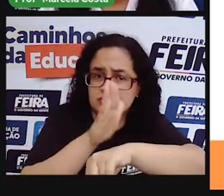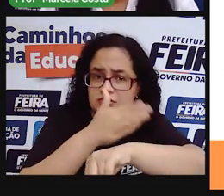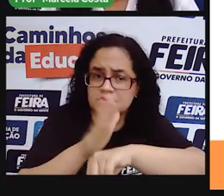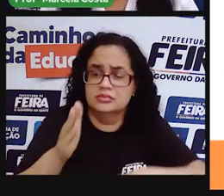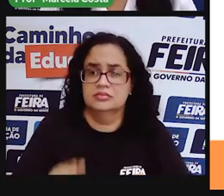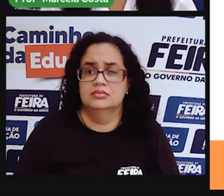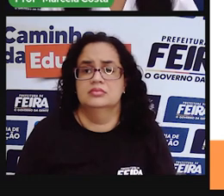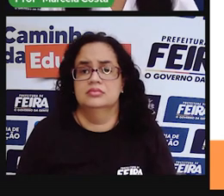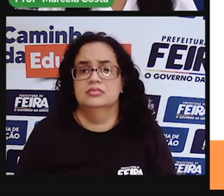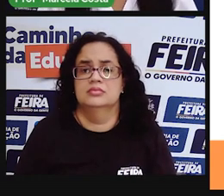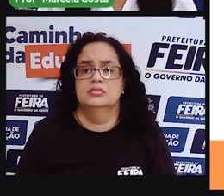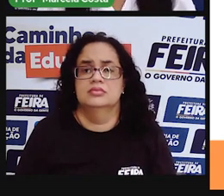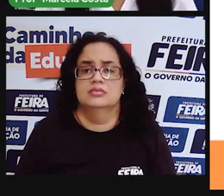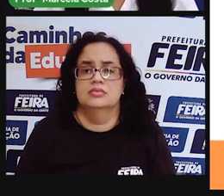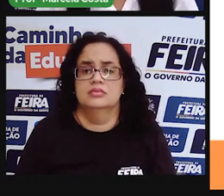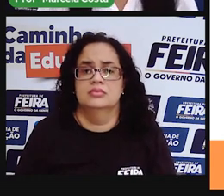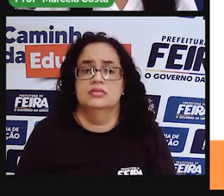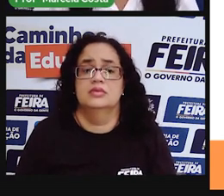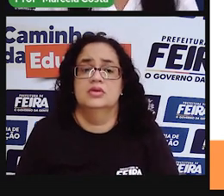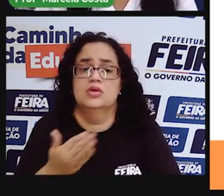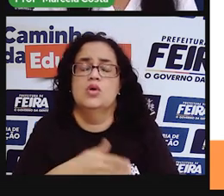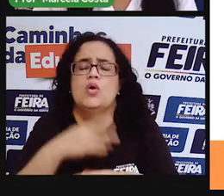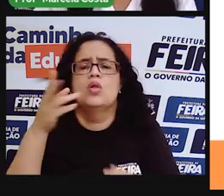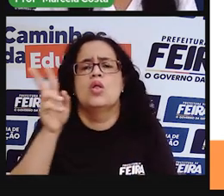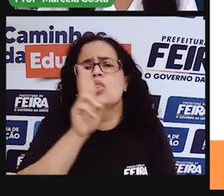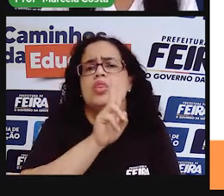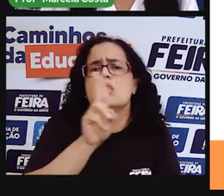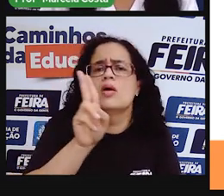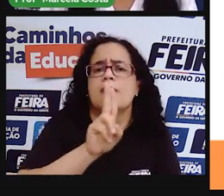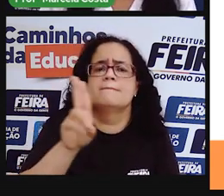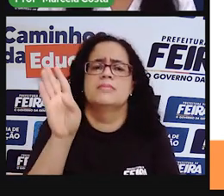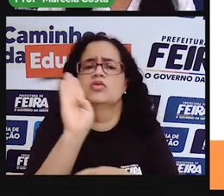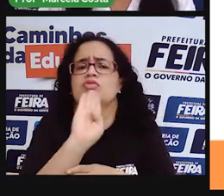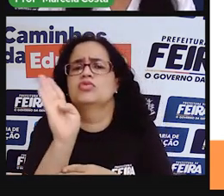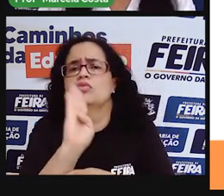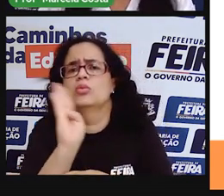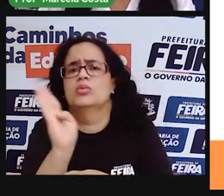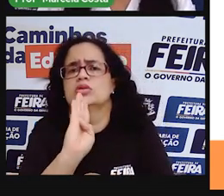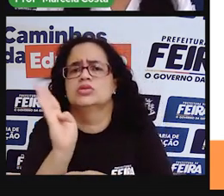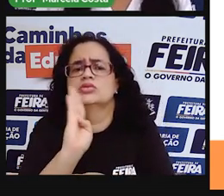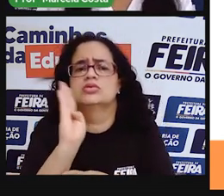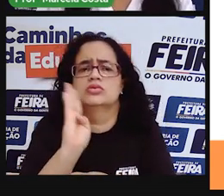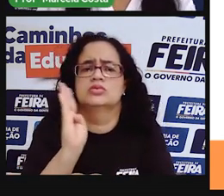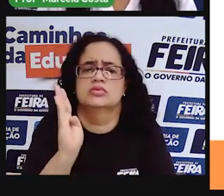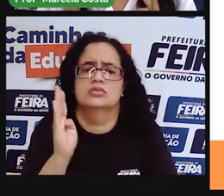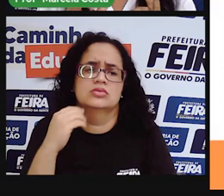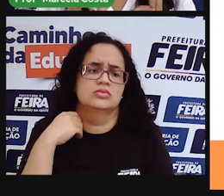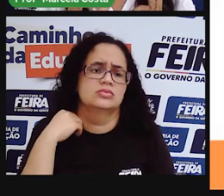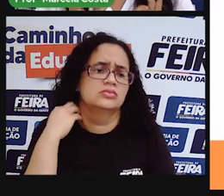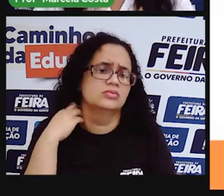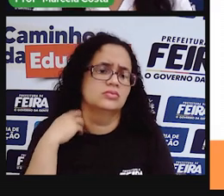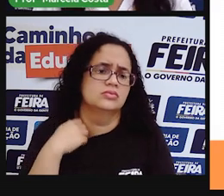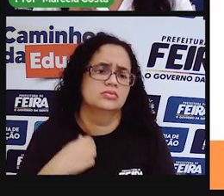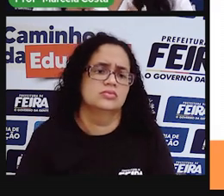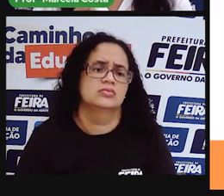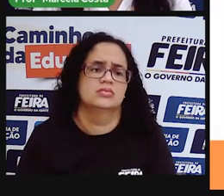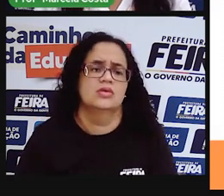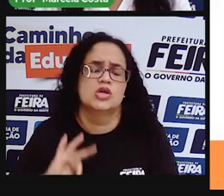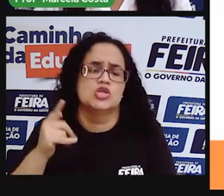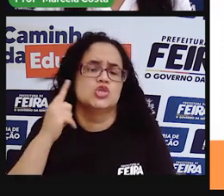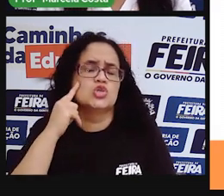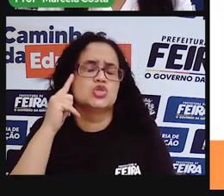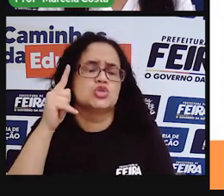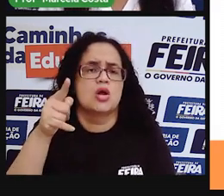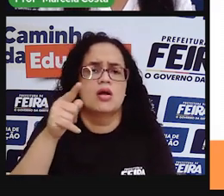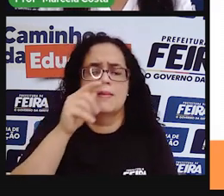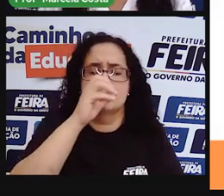Agora, eu quero que você descubra o nome de alguns filmes só pelos